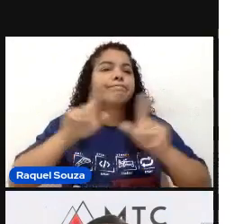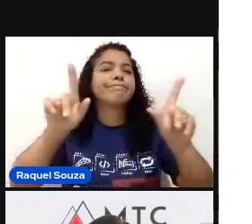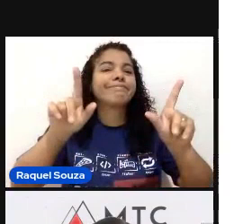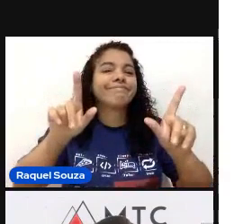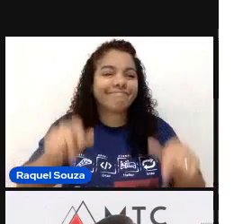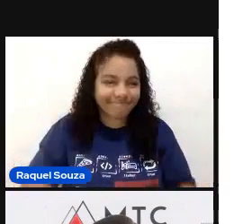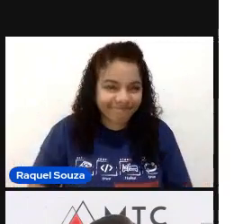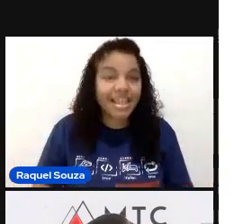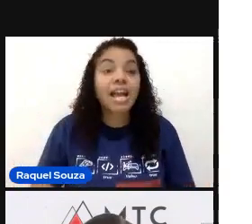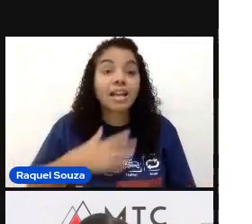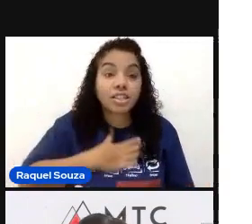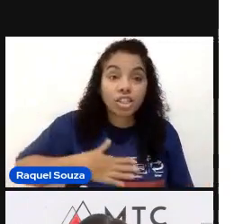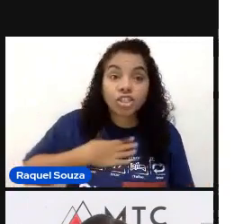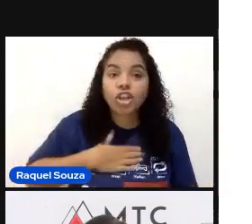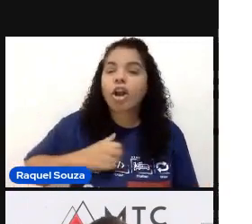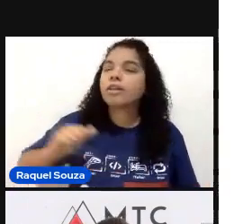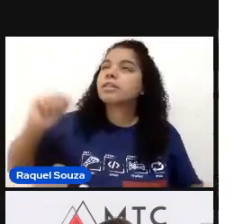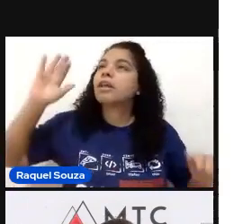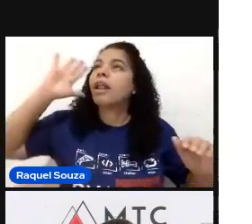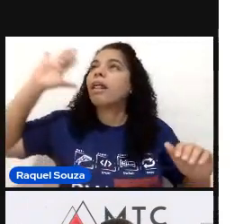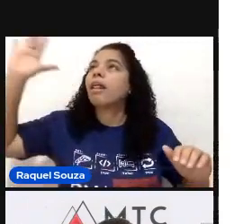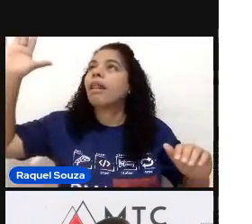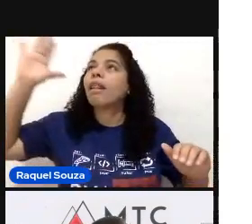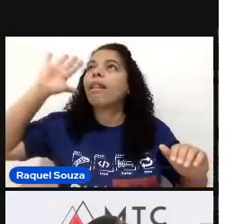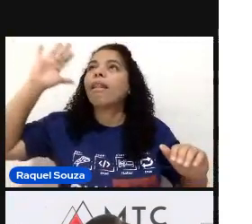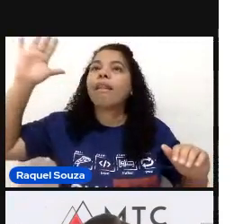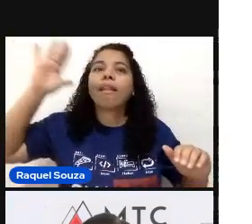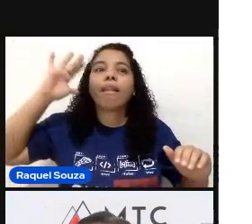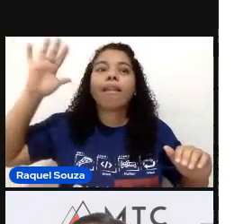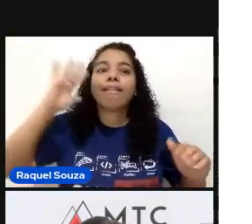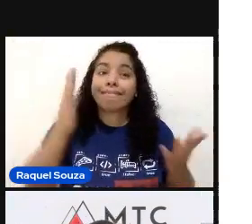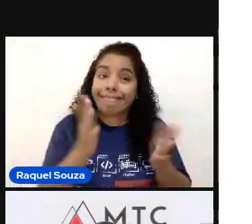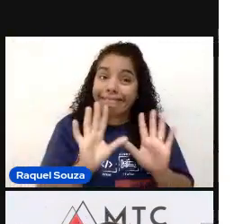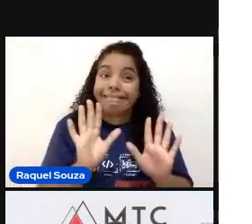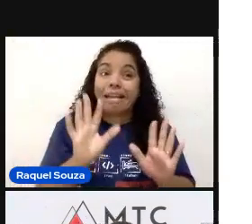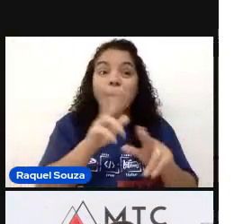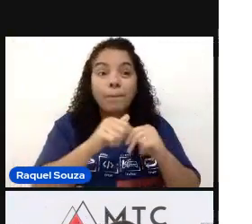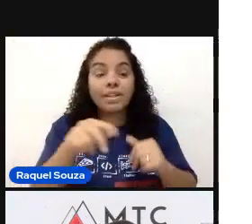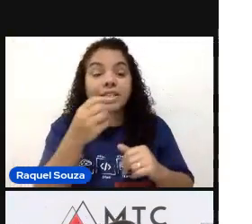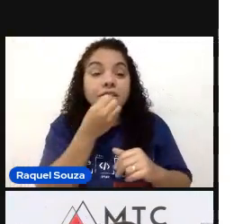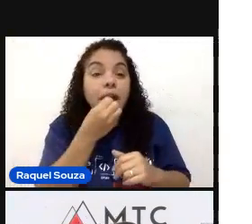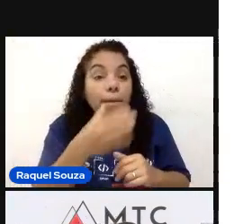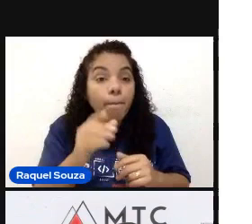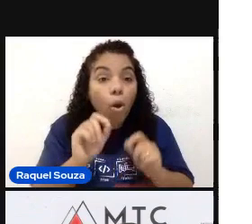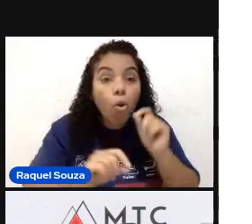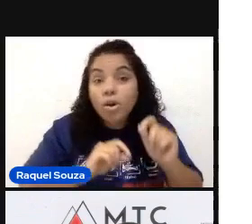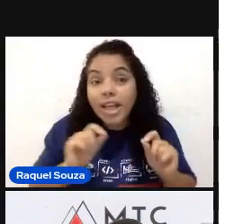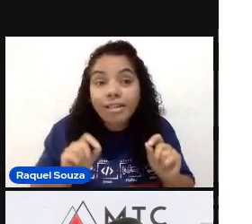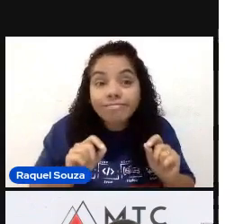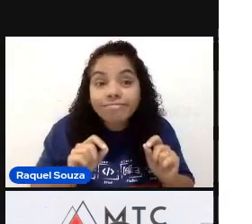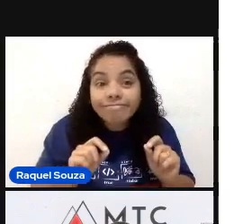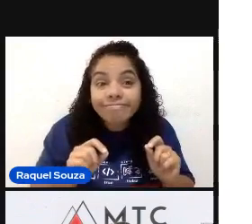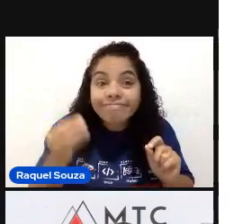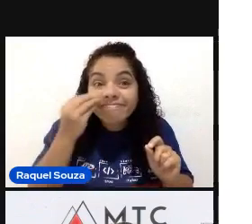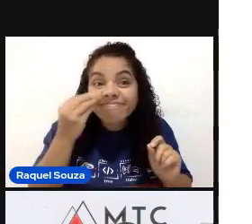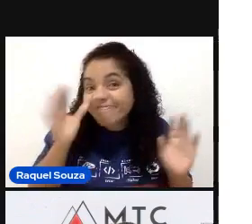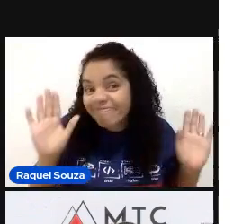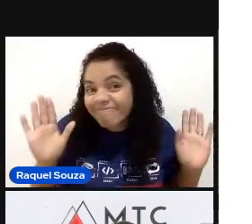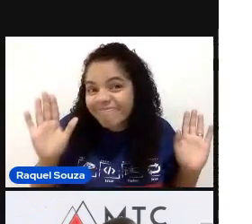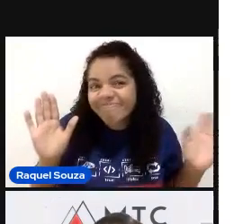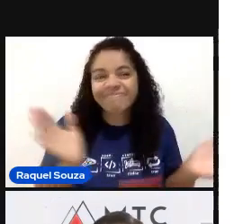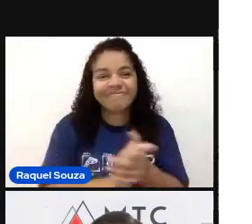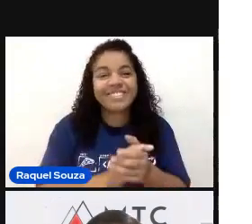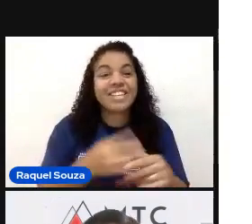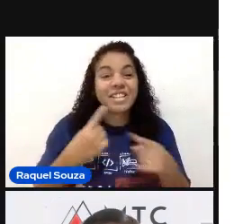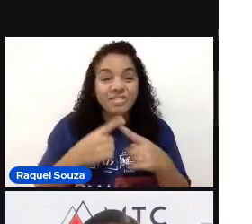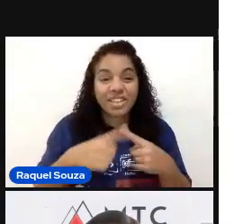gente gosta de dar umas viajadas, tá? Então, por isso que a gente é tão bom com testes. Porque